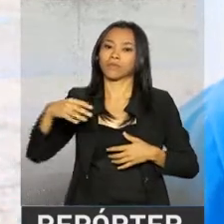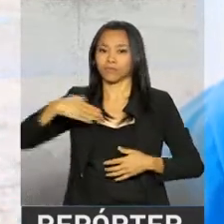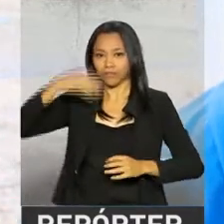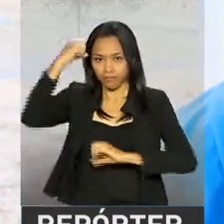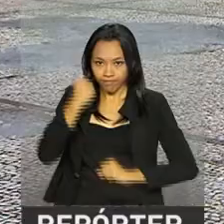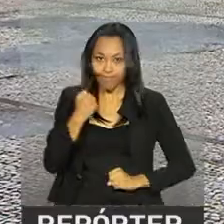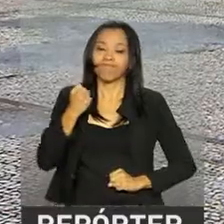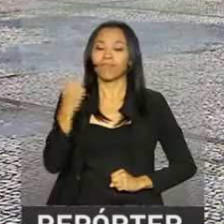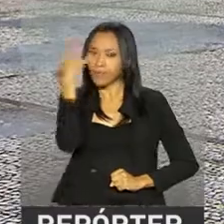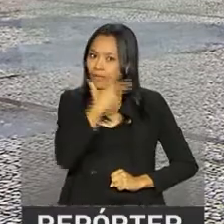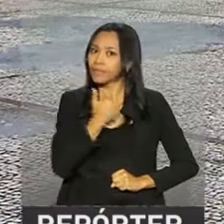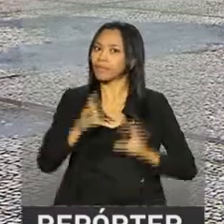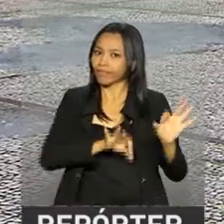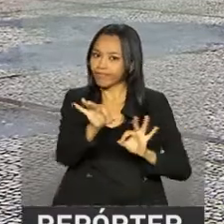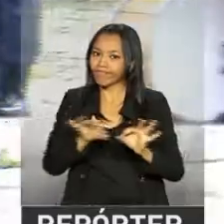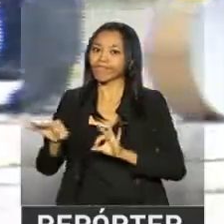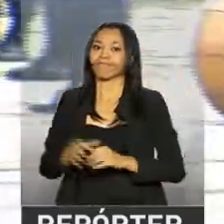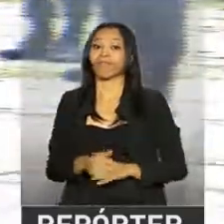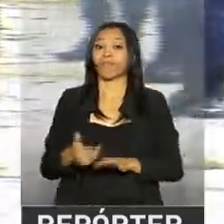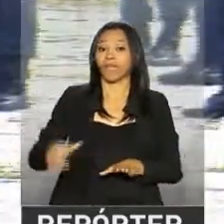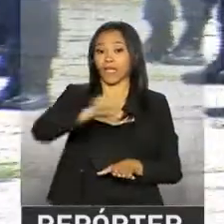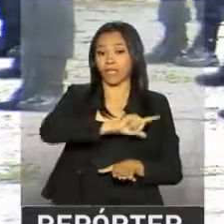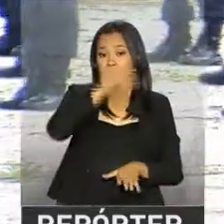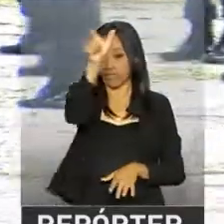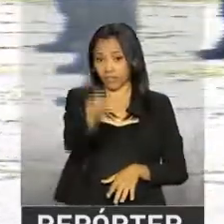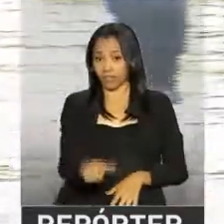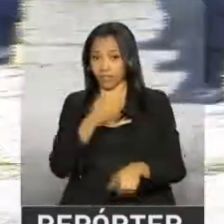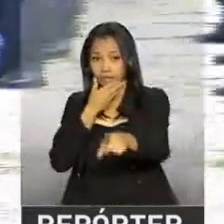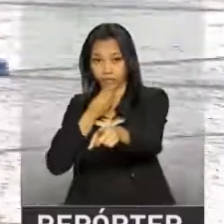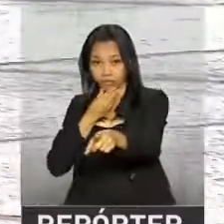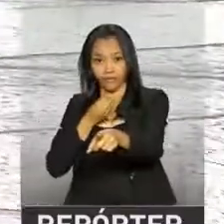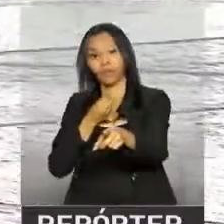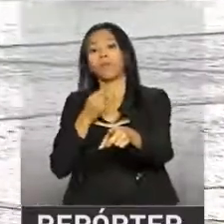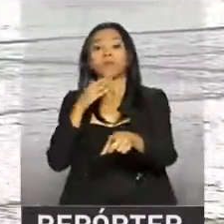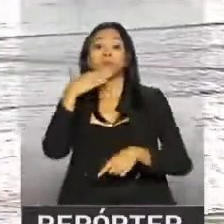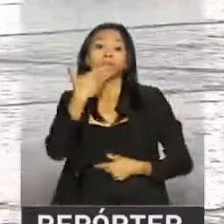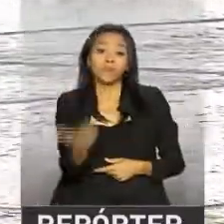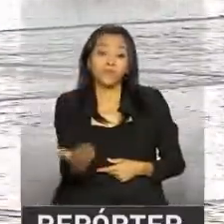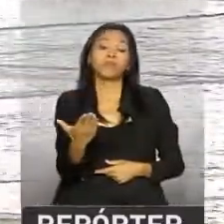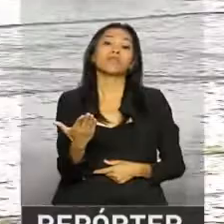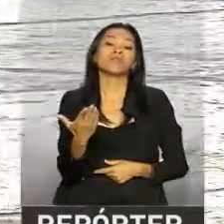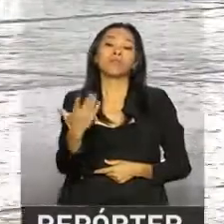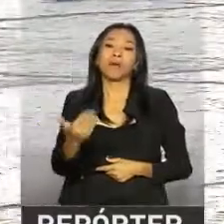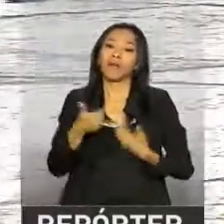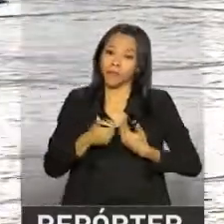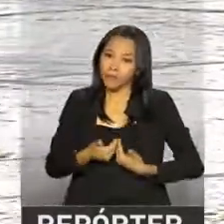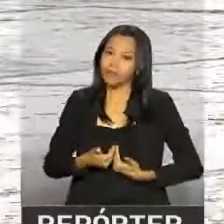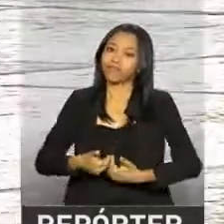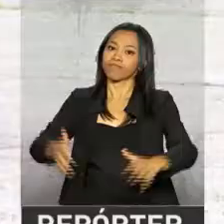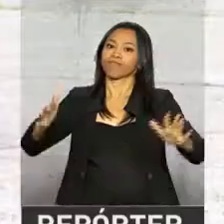cerimônia diferente, né? Antes do hasteamento, o major Fernando Ramos Paes pediu permissão para dar